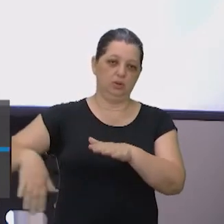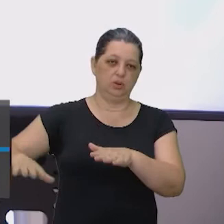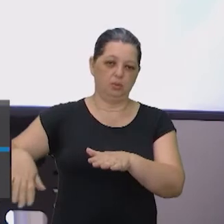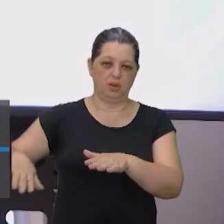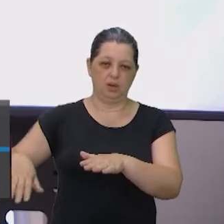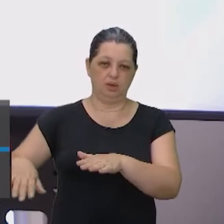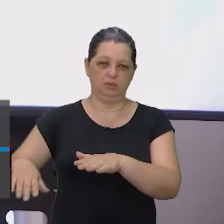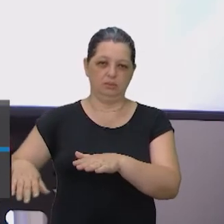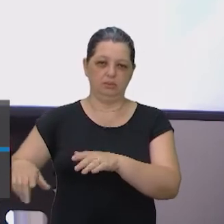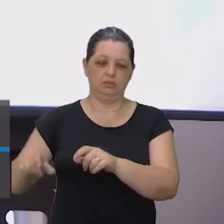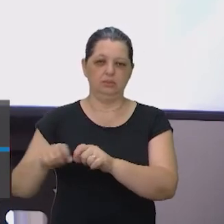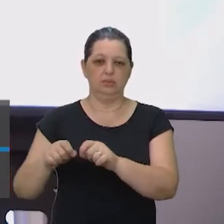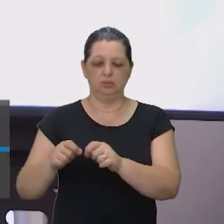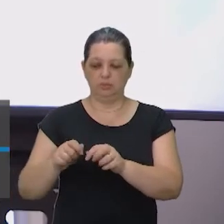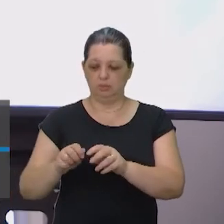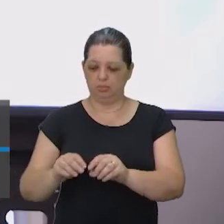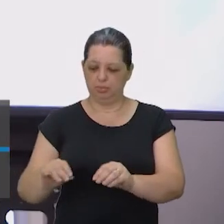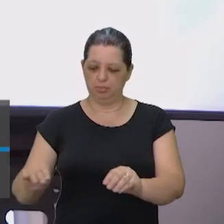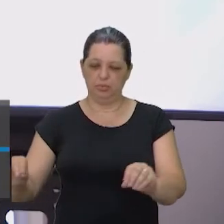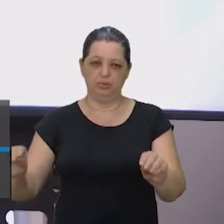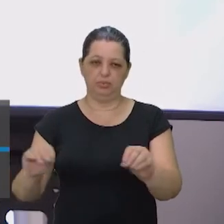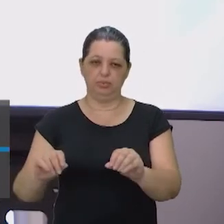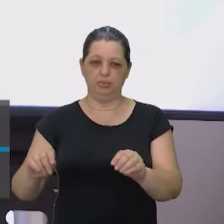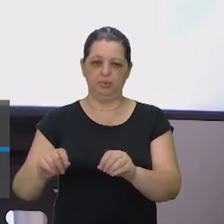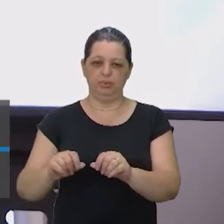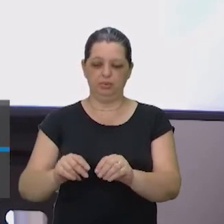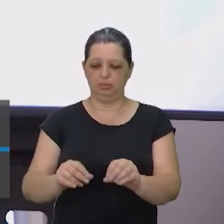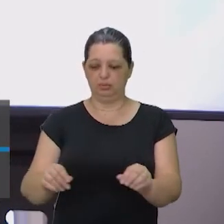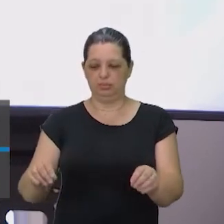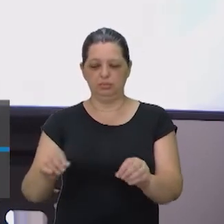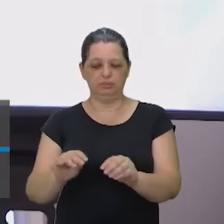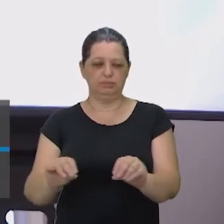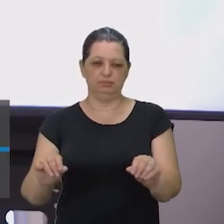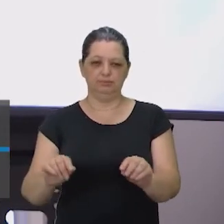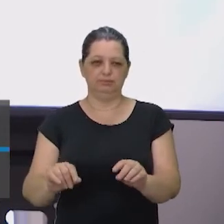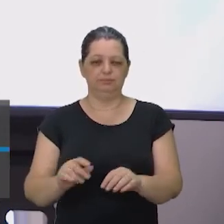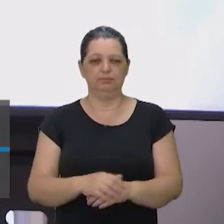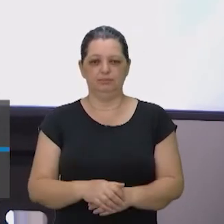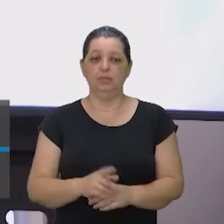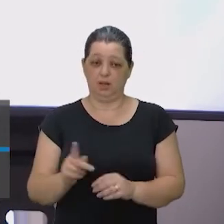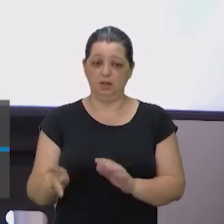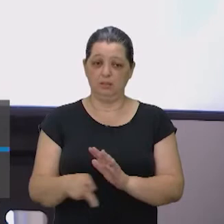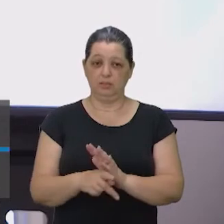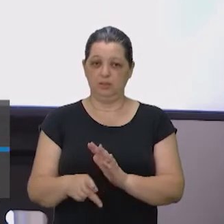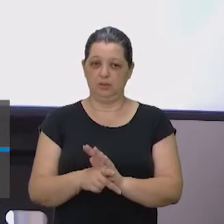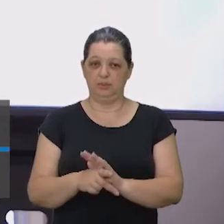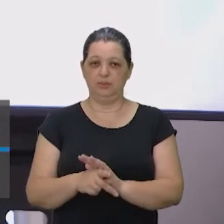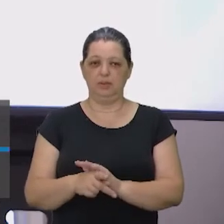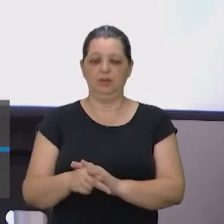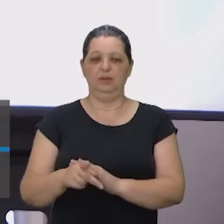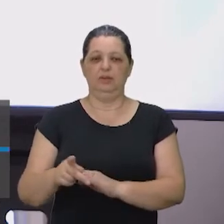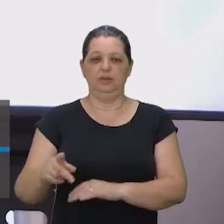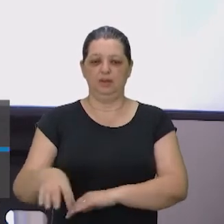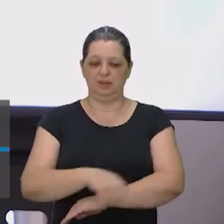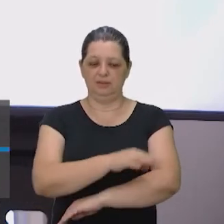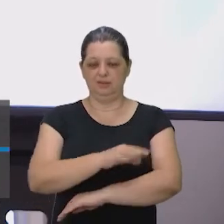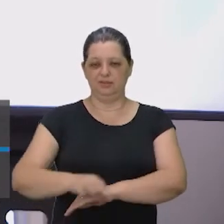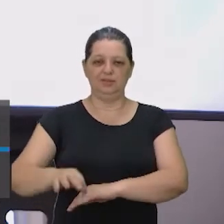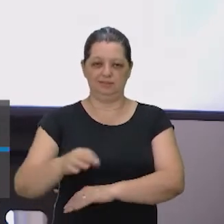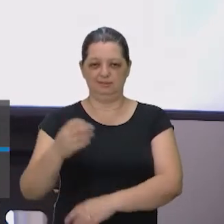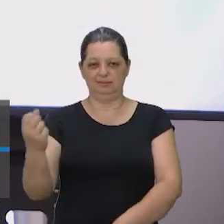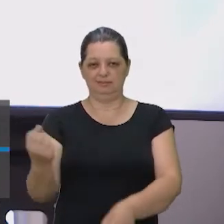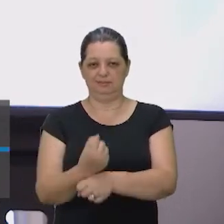a orla, deixando ela com mais espacejamento. Olha. Mas ela é uma coisa postiça mesmo, é uma obra de engenharia.